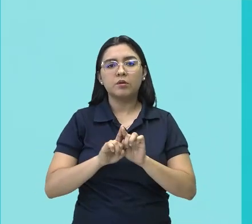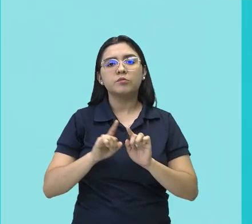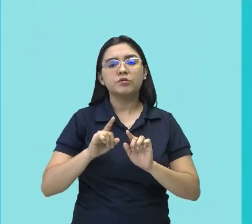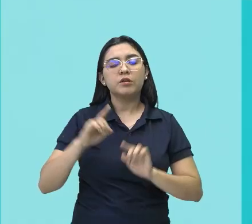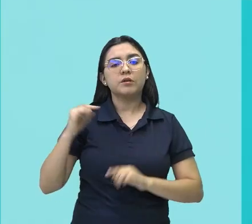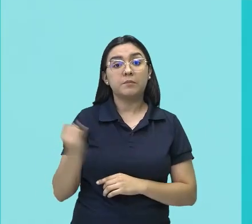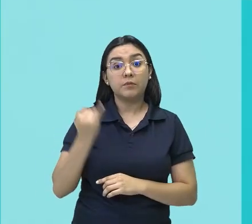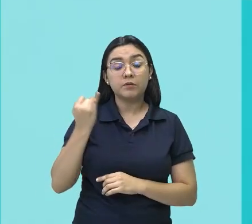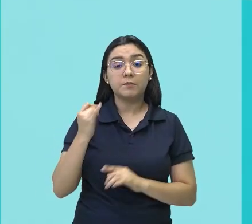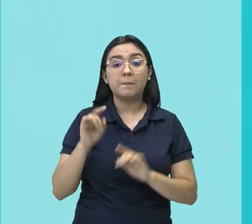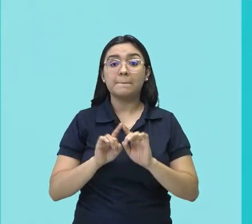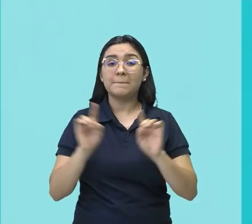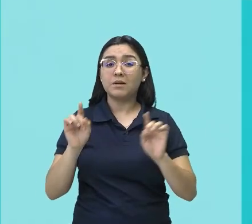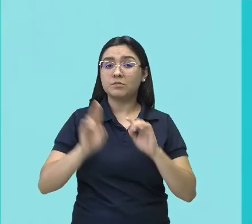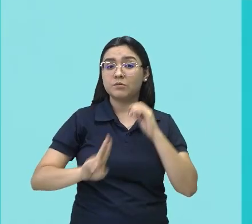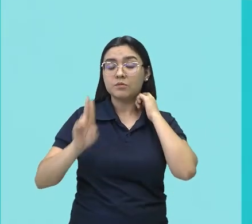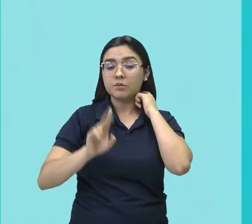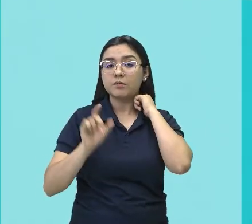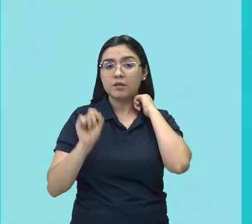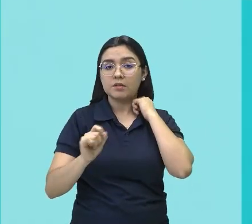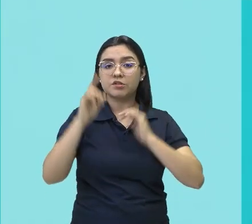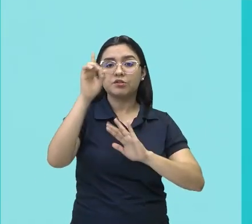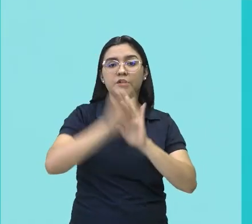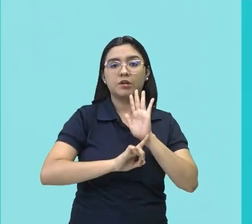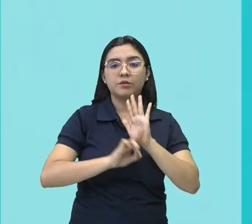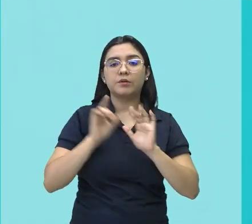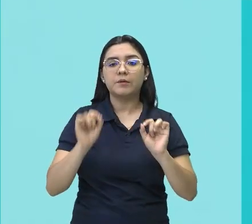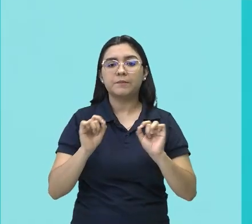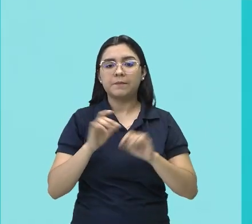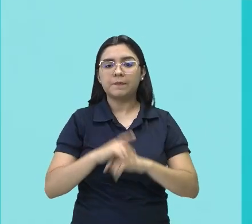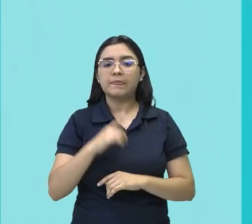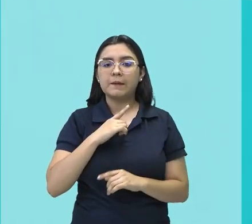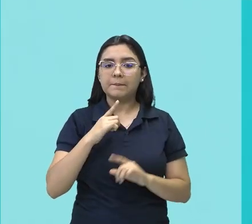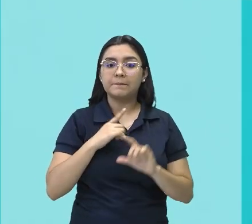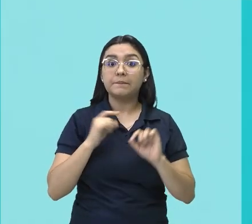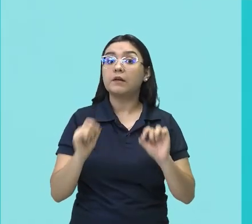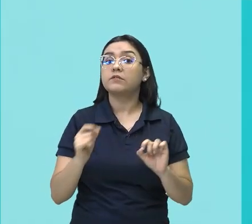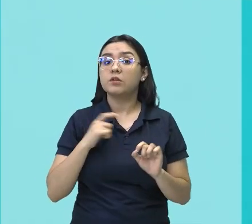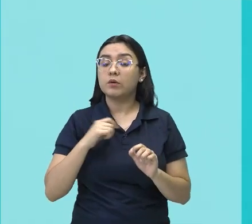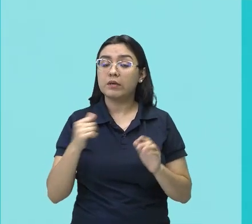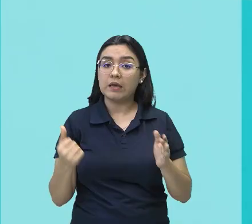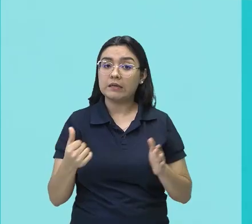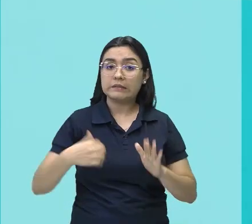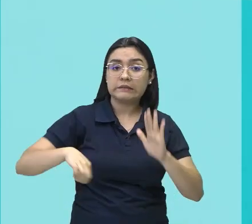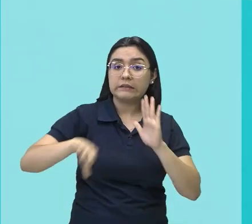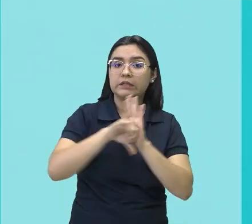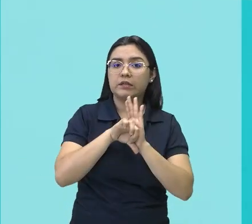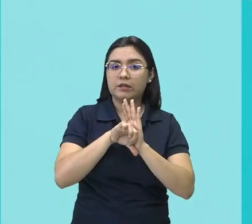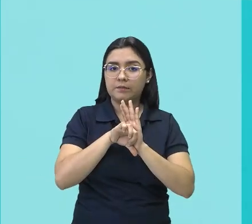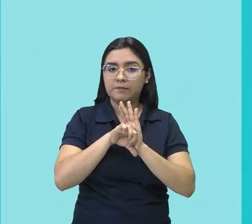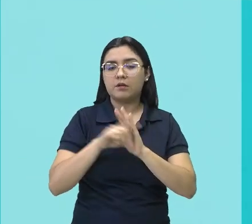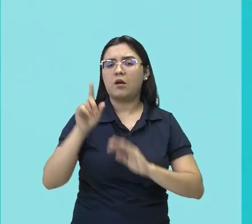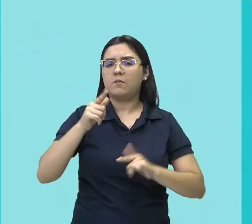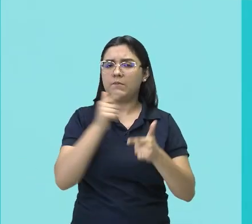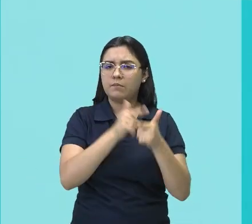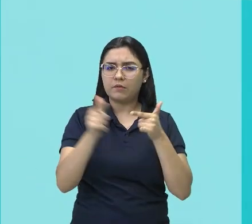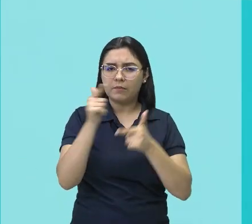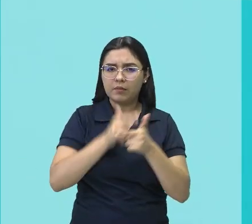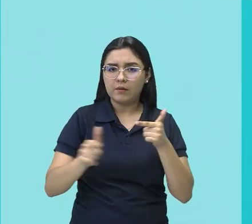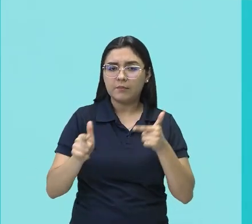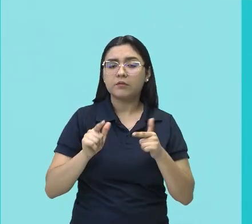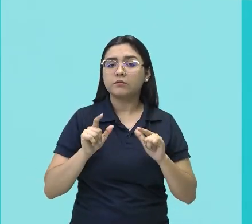fundamental, mas utilizam esse direito para cometer crimes, tá? E isso é um problema que precisa ser